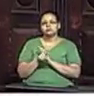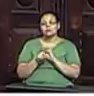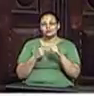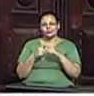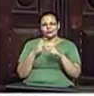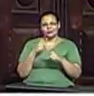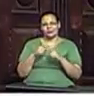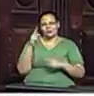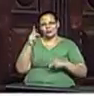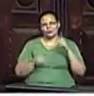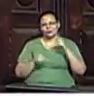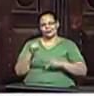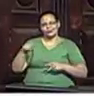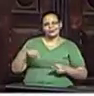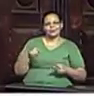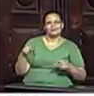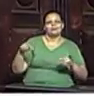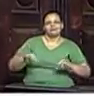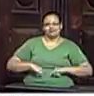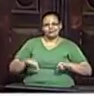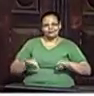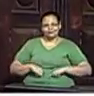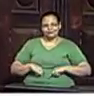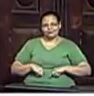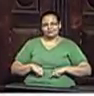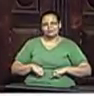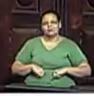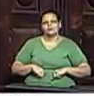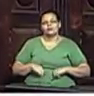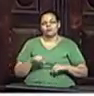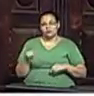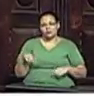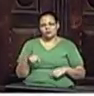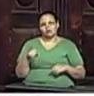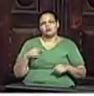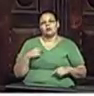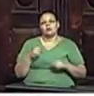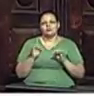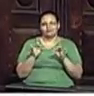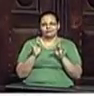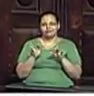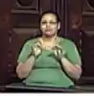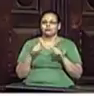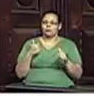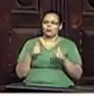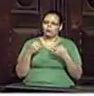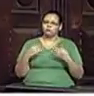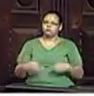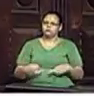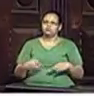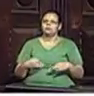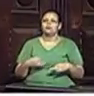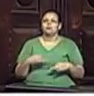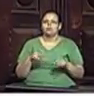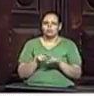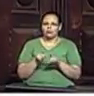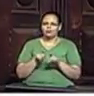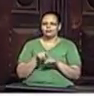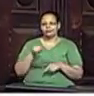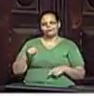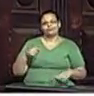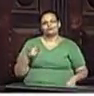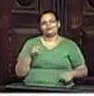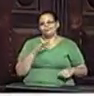a população é prejudicada e muitos pequenos comerciantes que trabalham de forma correta, de forma honesta, também são